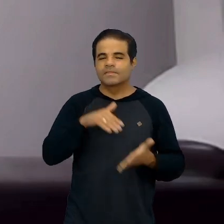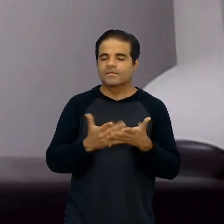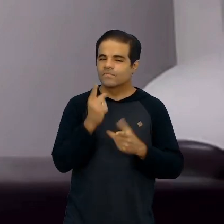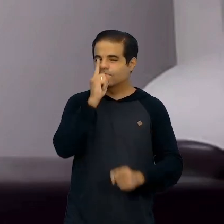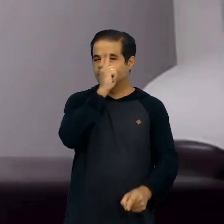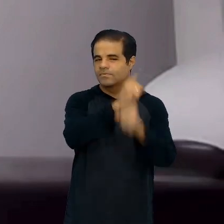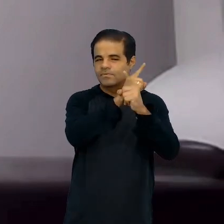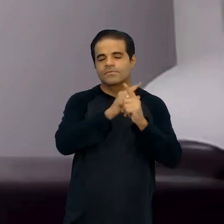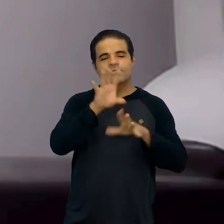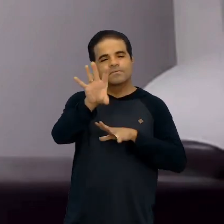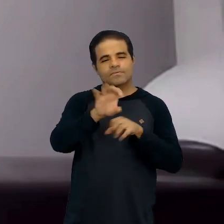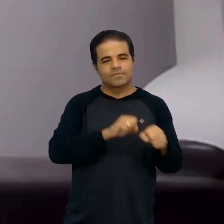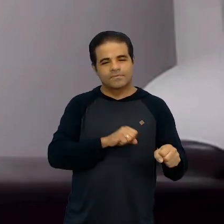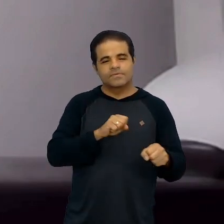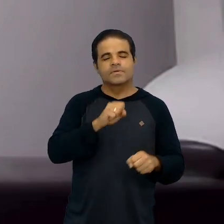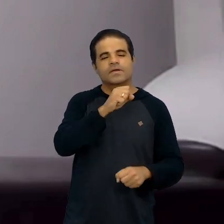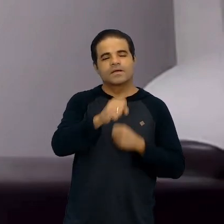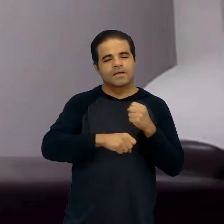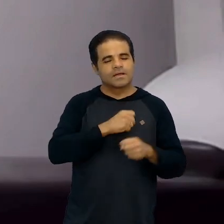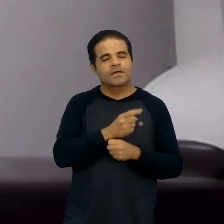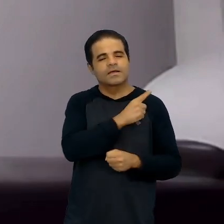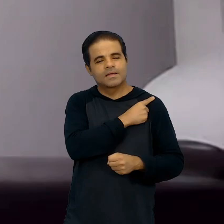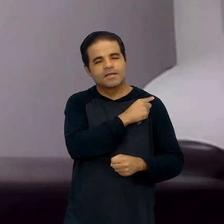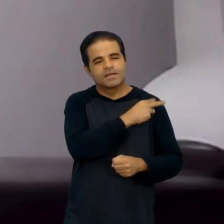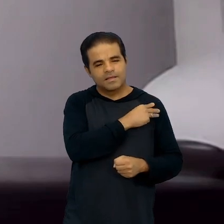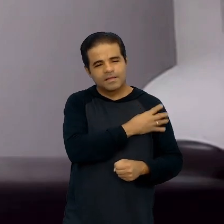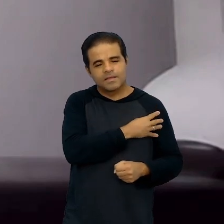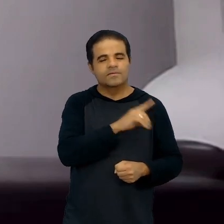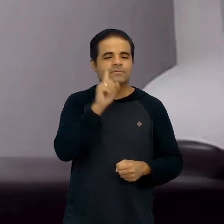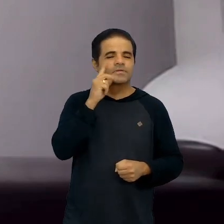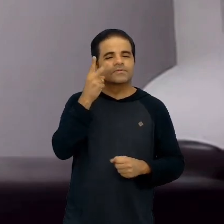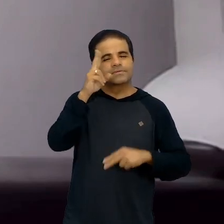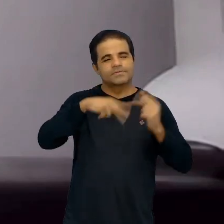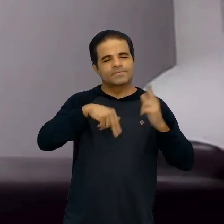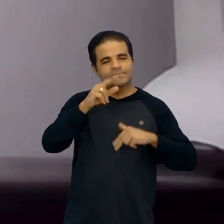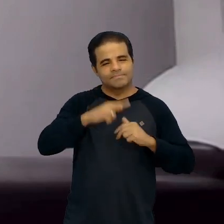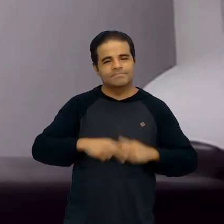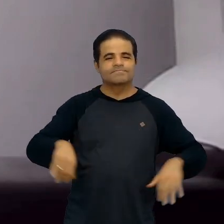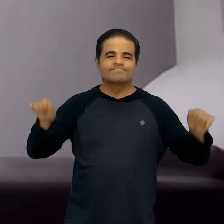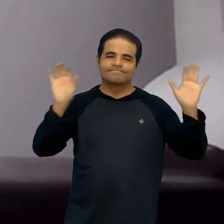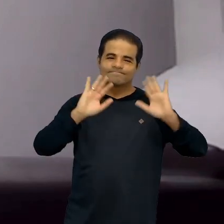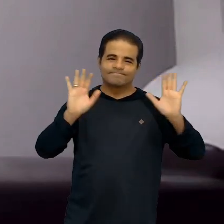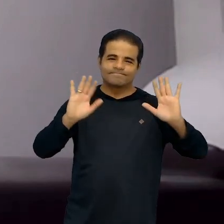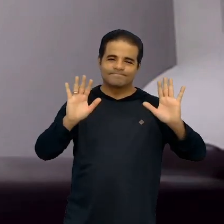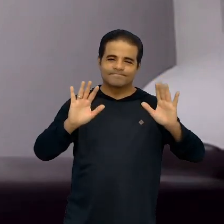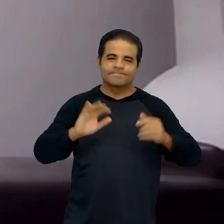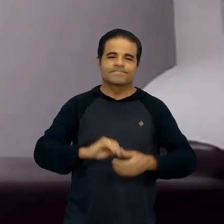até a próxima formação de ano e série, no dia 2 de junho. Até mais!